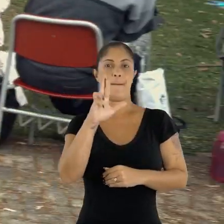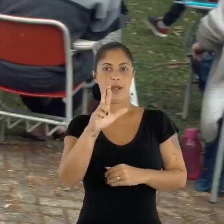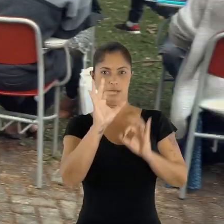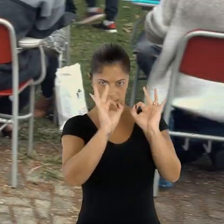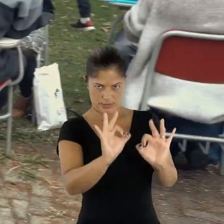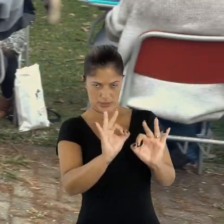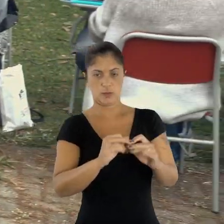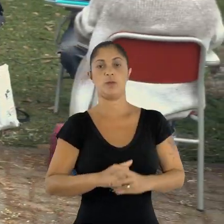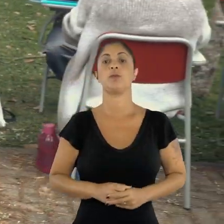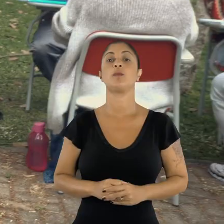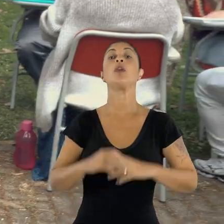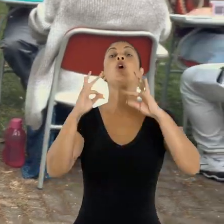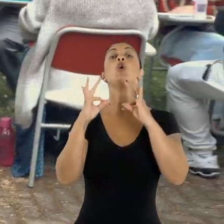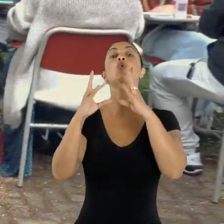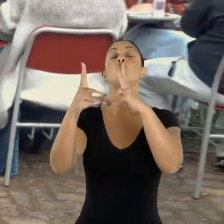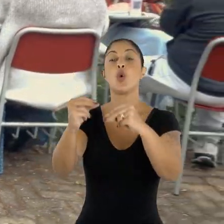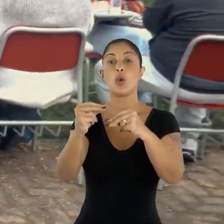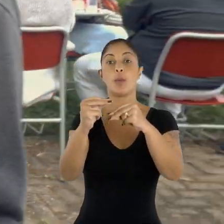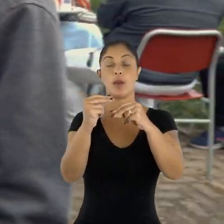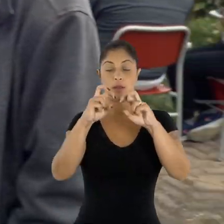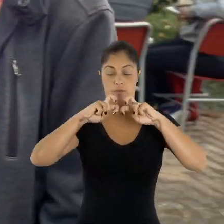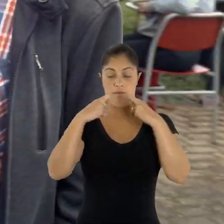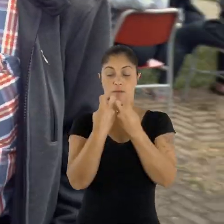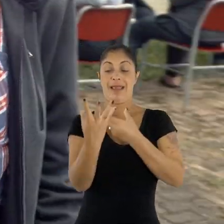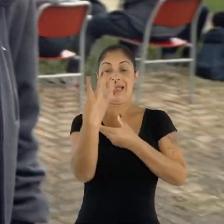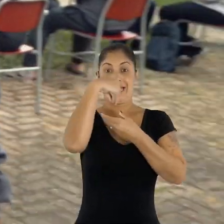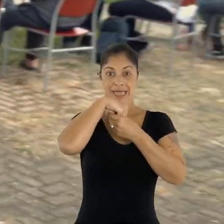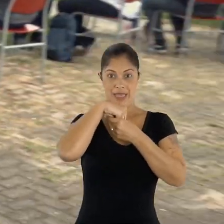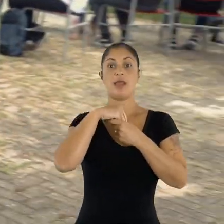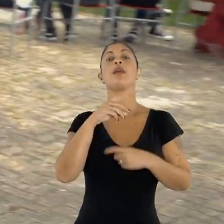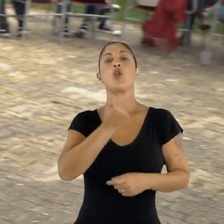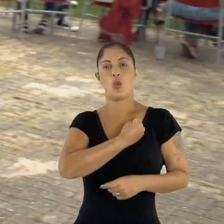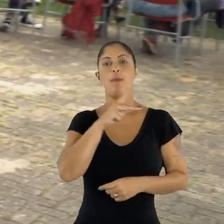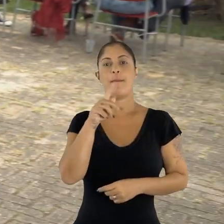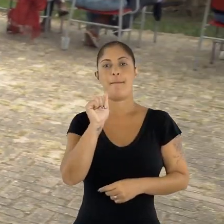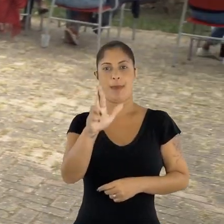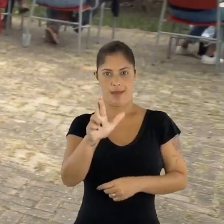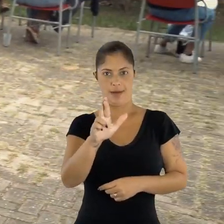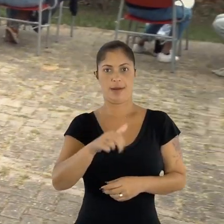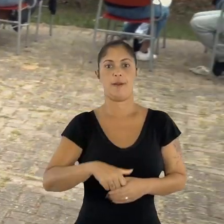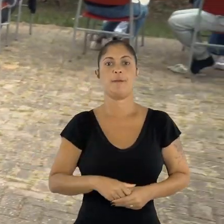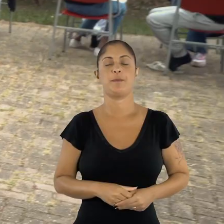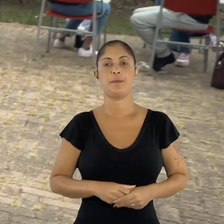ímpar. Confere? Está no centro da roda. E todo mundo da roda interna tem um número par.